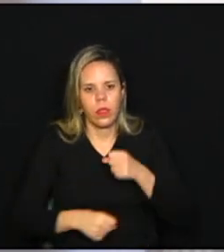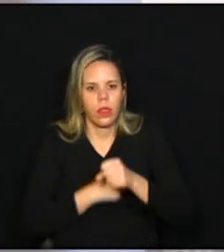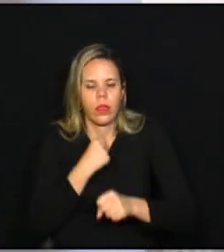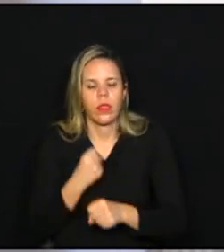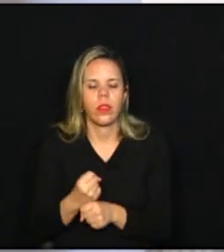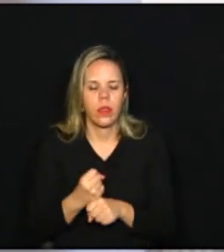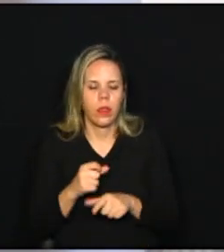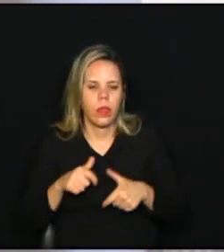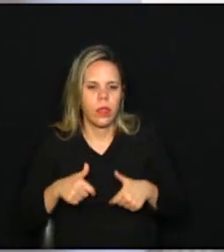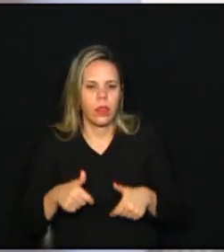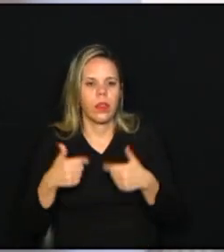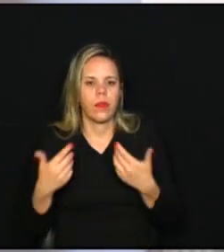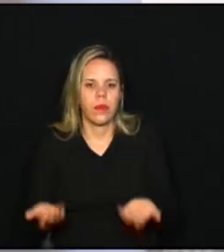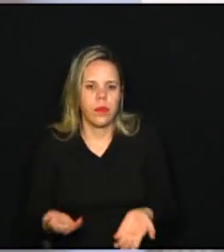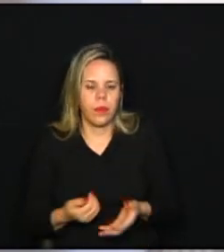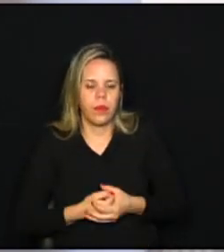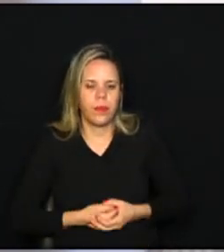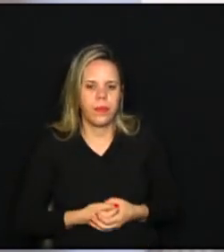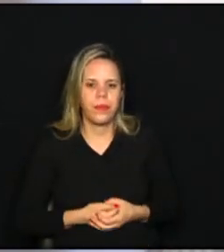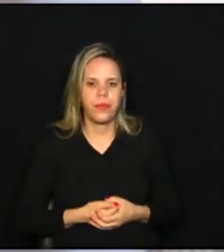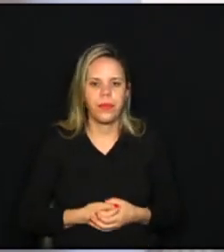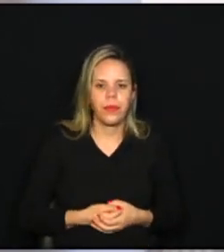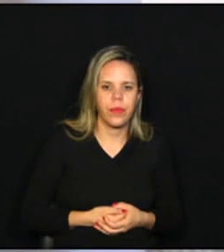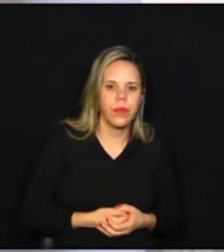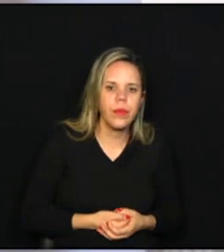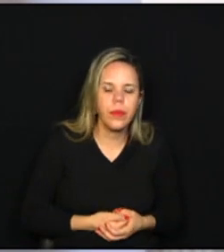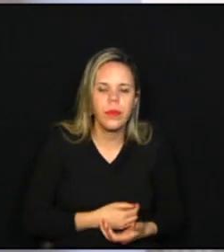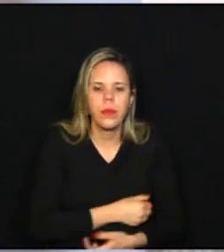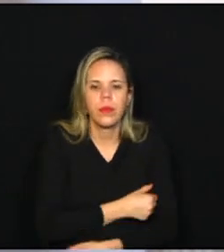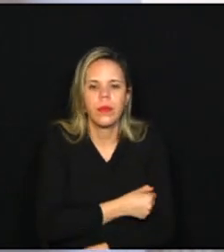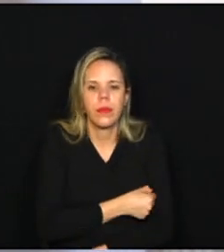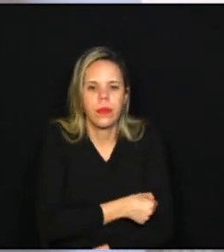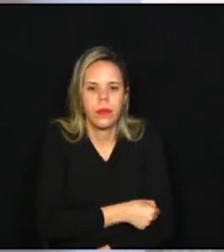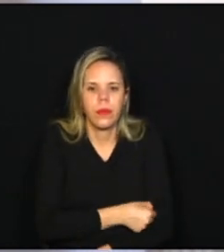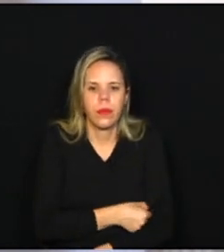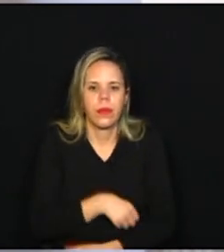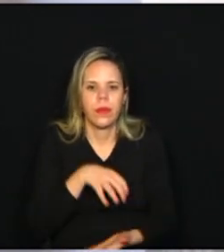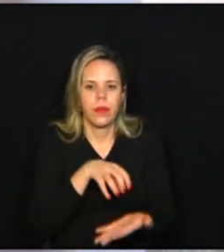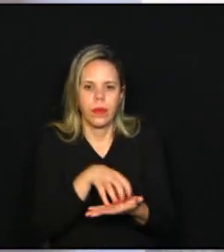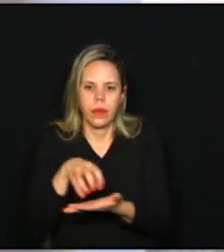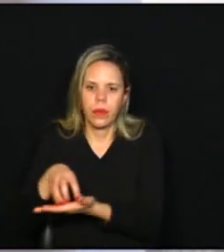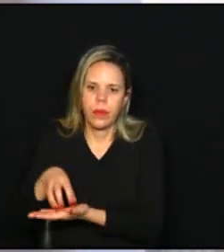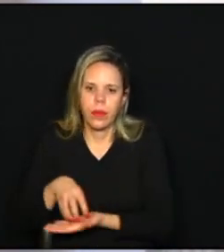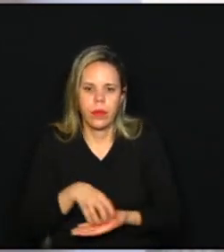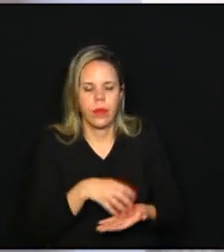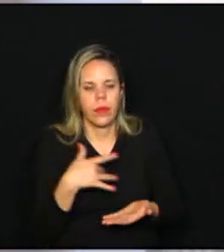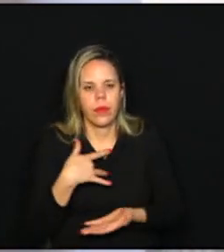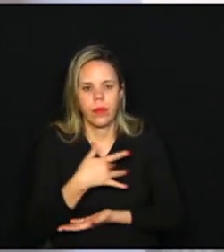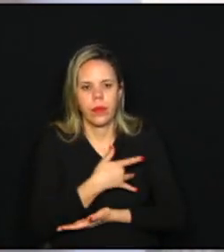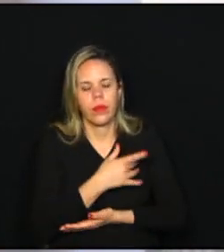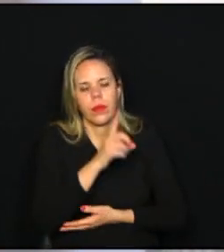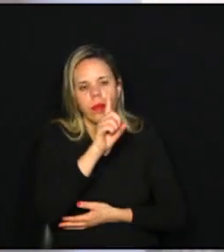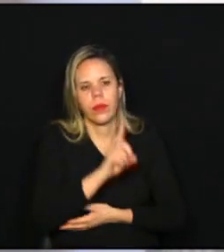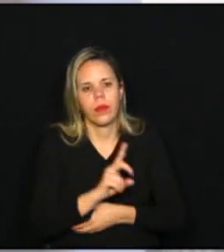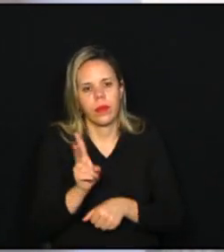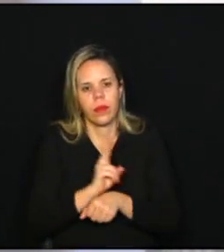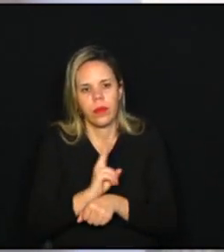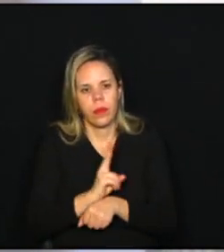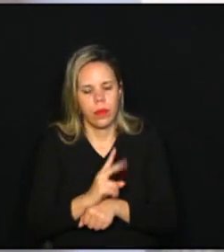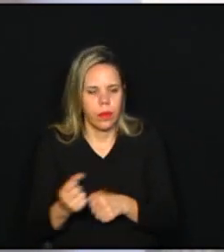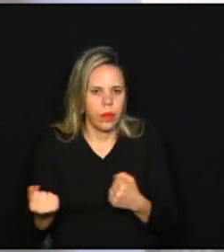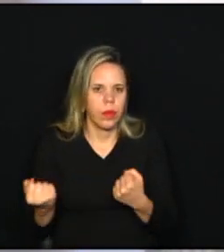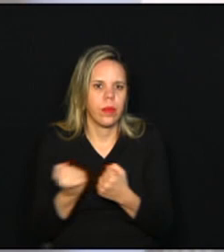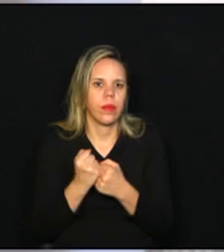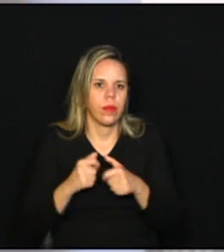essas ações, colocou, né, centros de saúde, diretorias de vigilância em apoio a essas